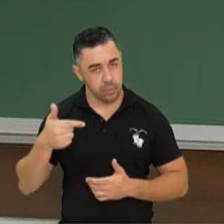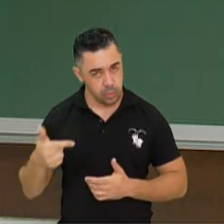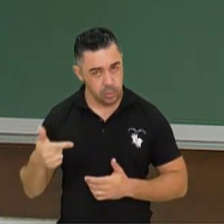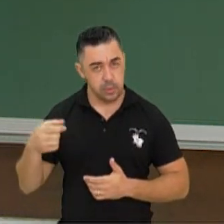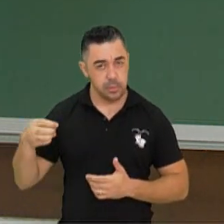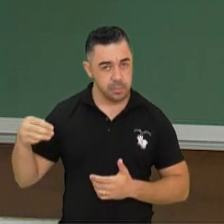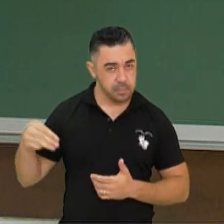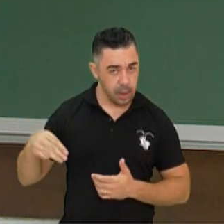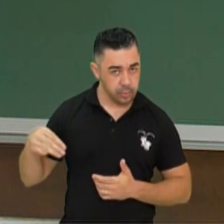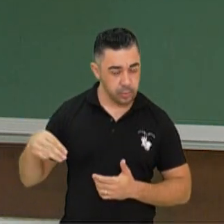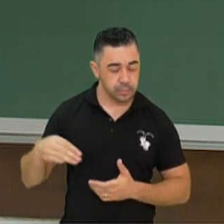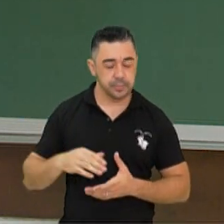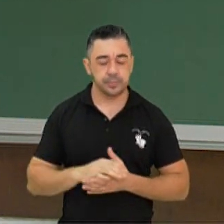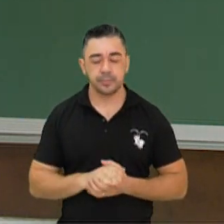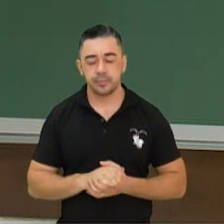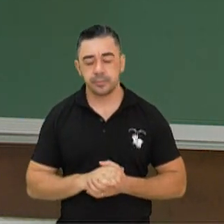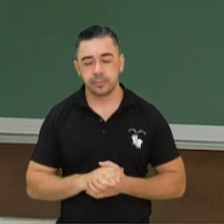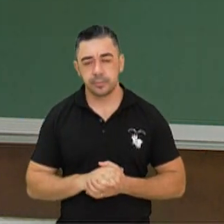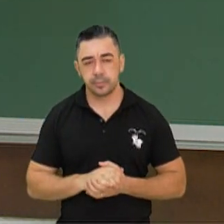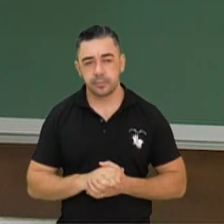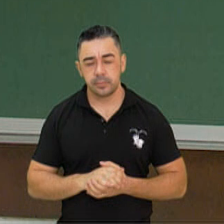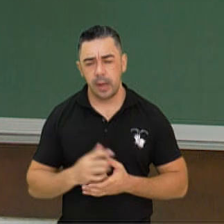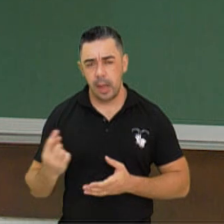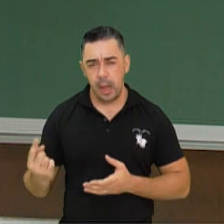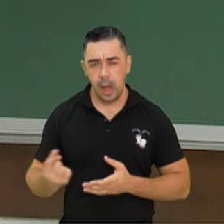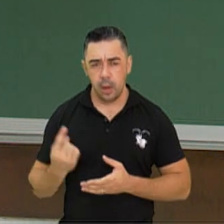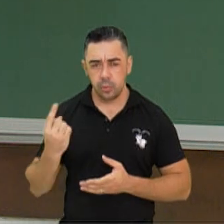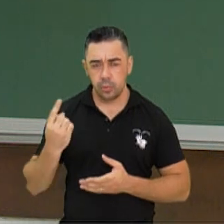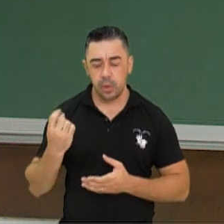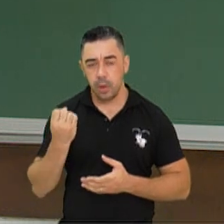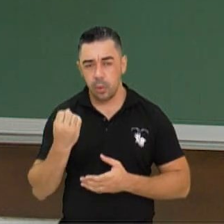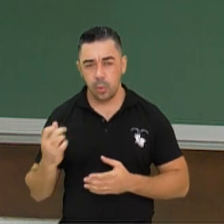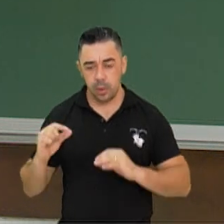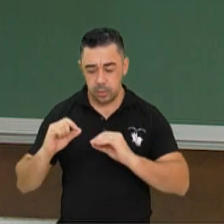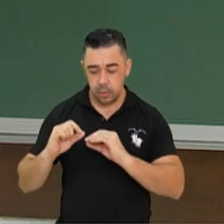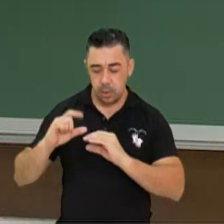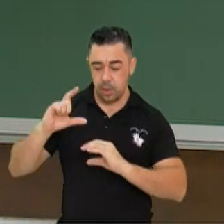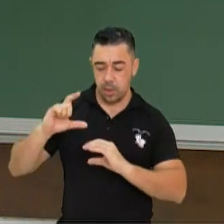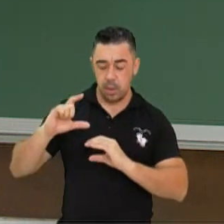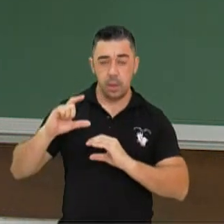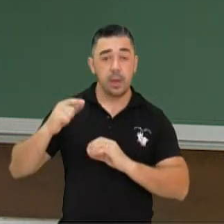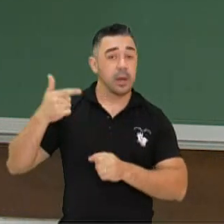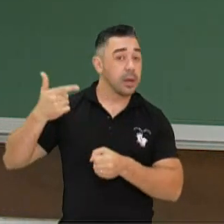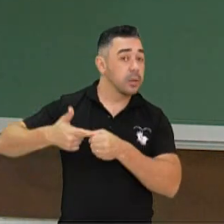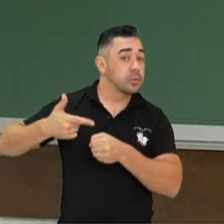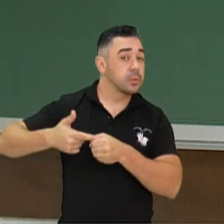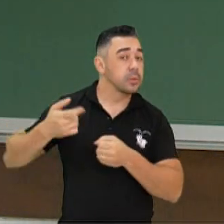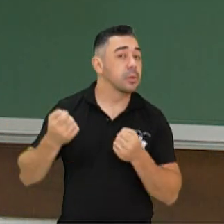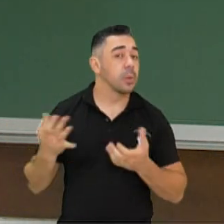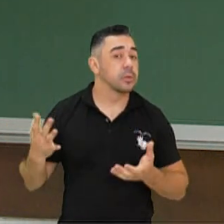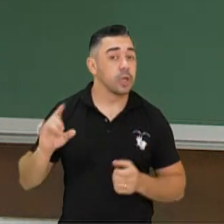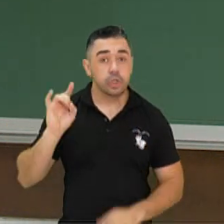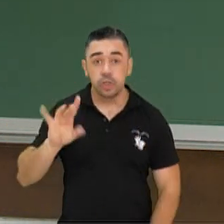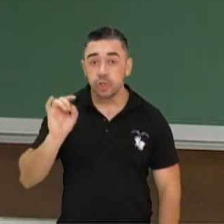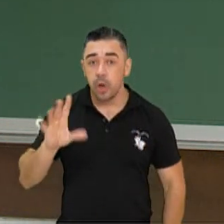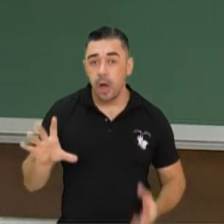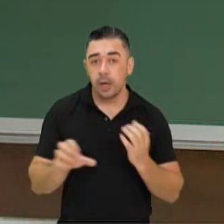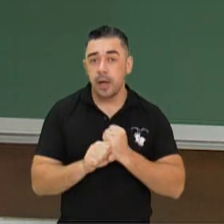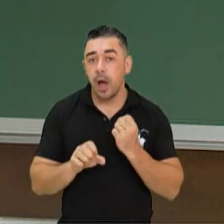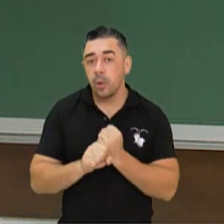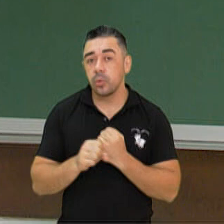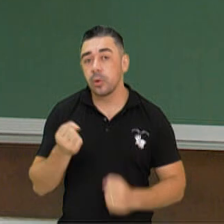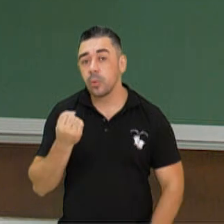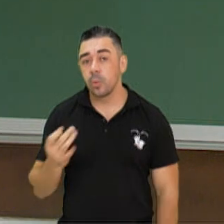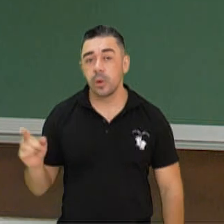na nossa figura, a altura da camada de gasolina então nós vamos aqui calcular somente qual que é